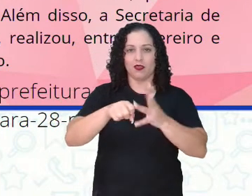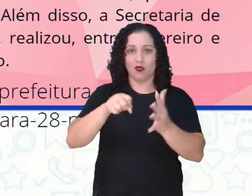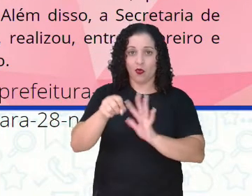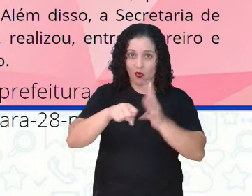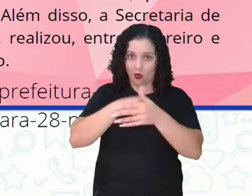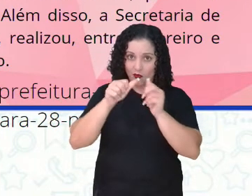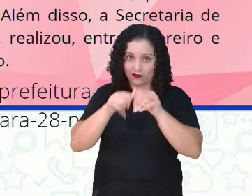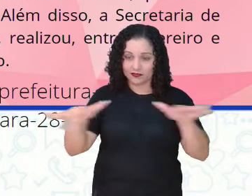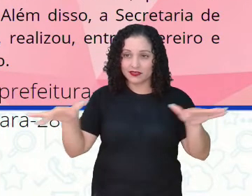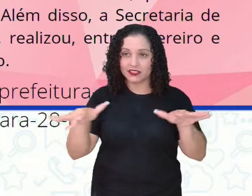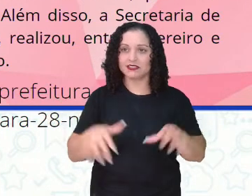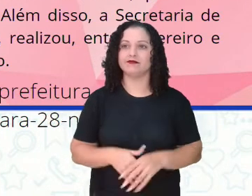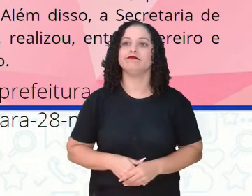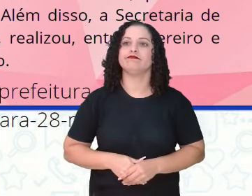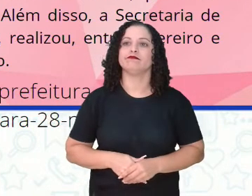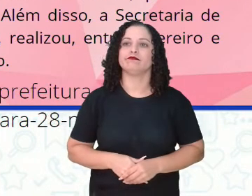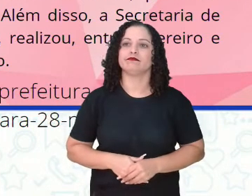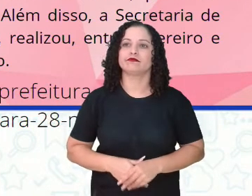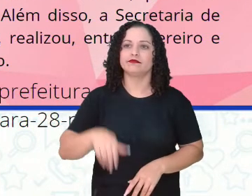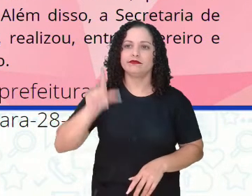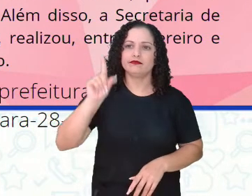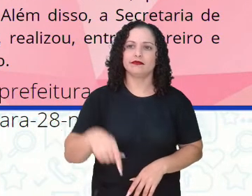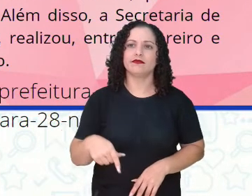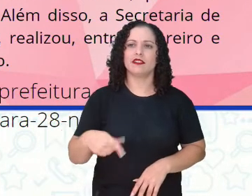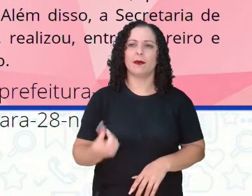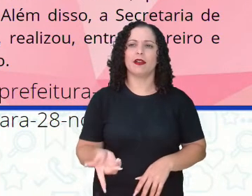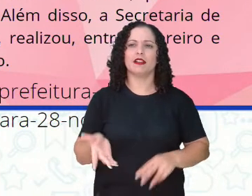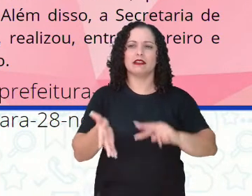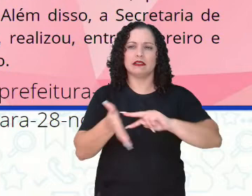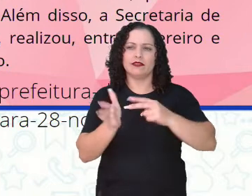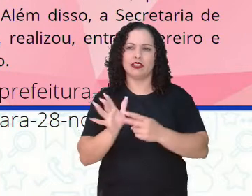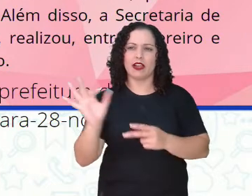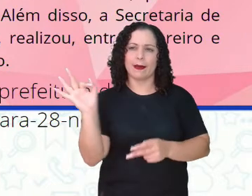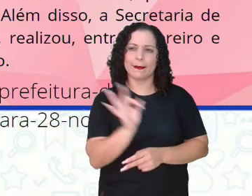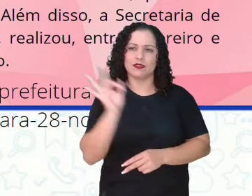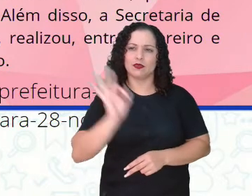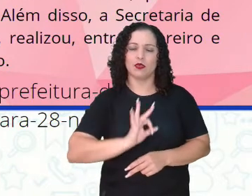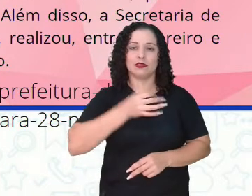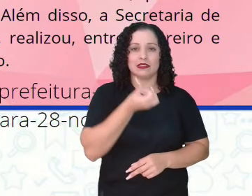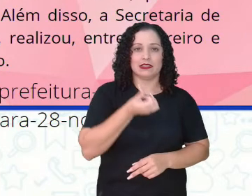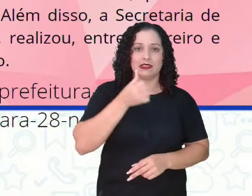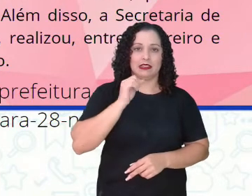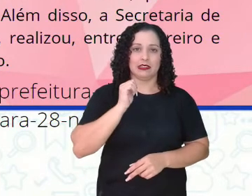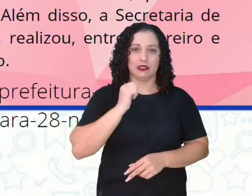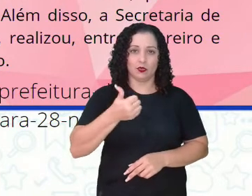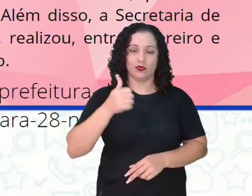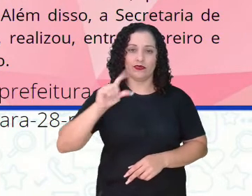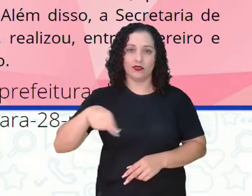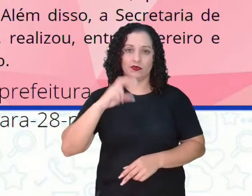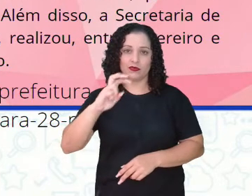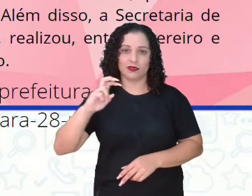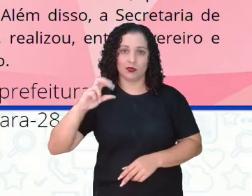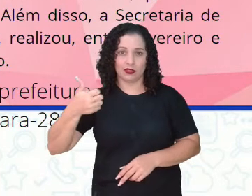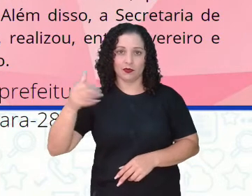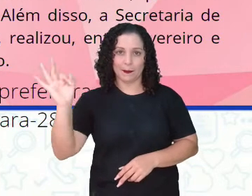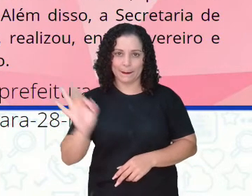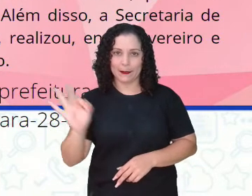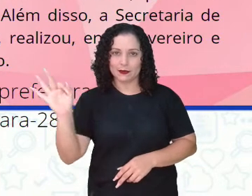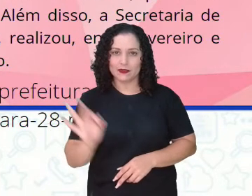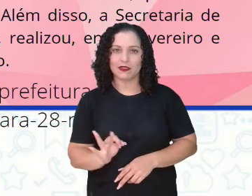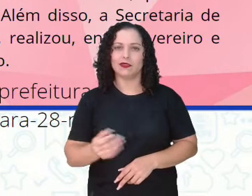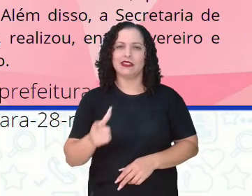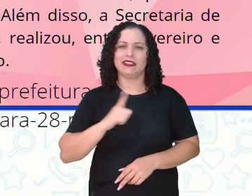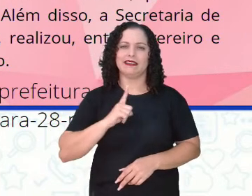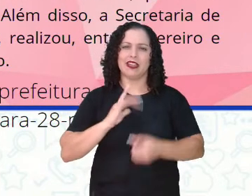61,51% de cobertura vacinal para a primeira dose. Aí ele vai dando outras informações. Tudo